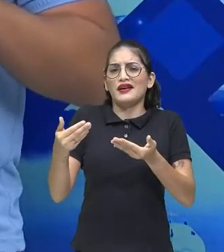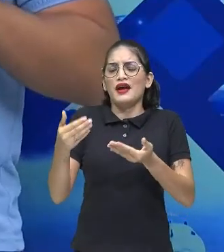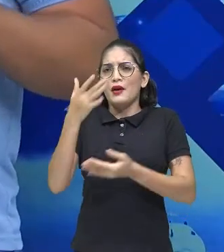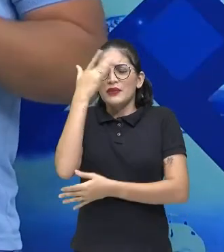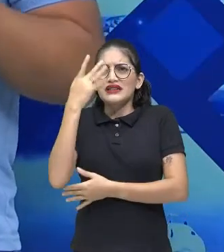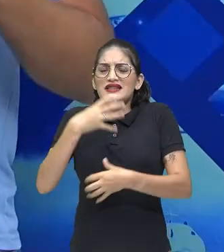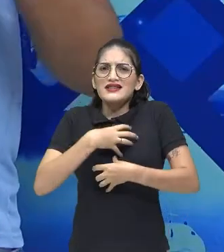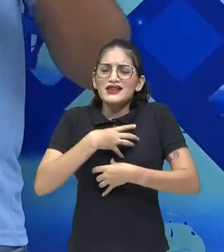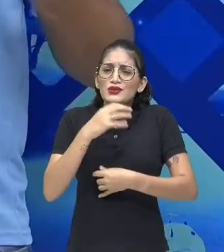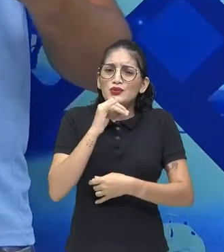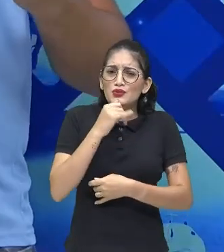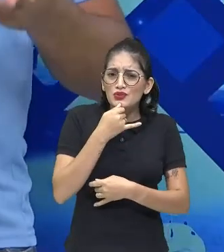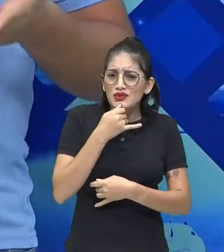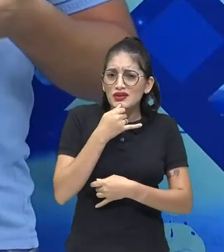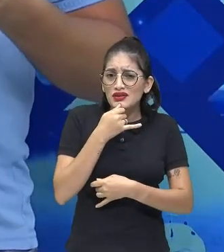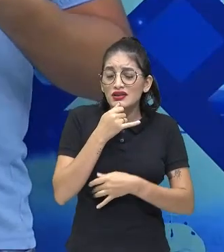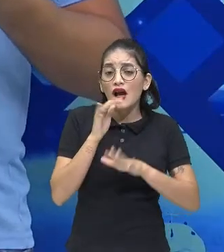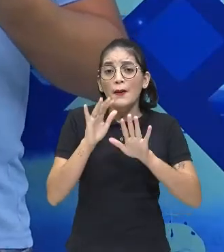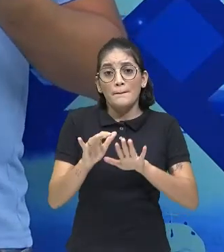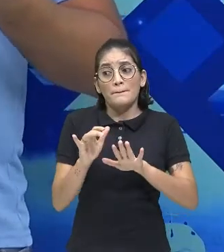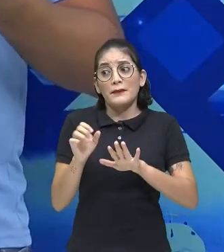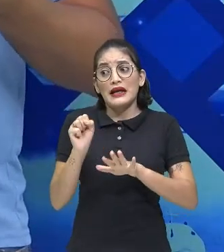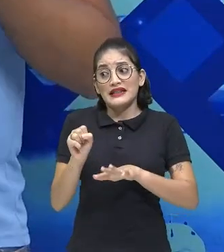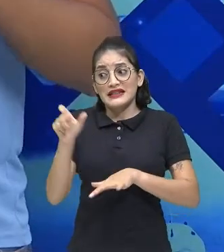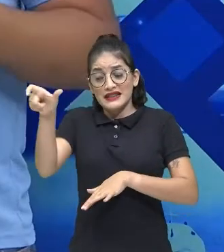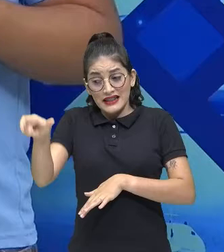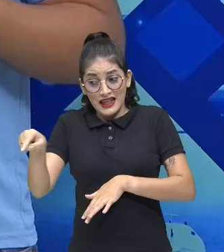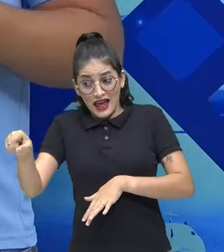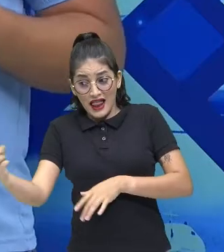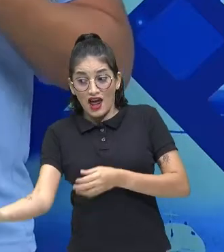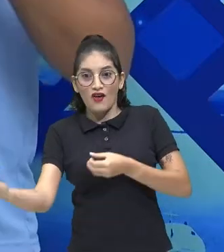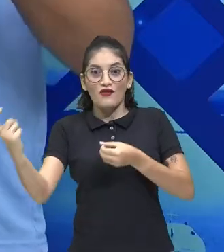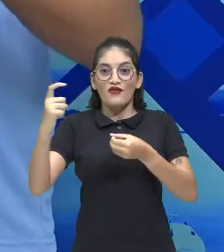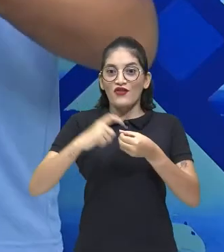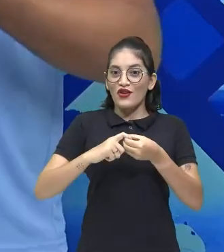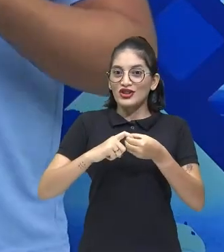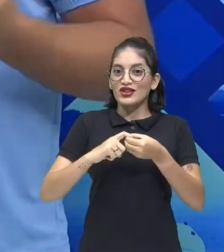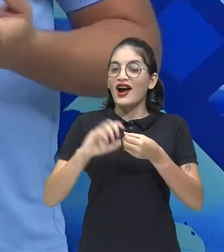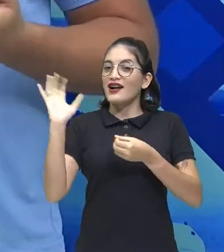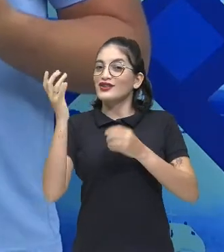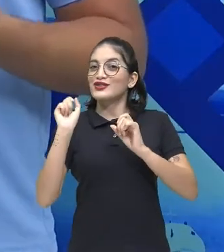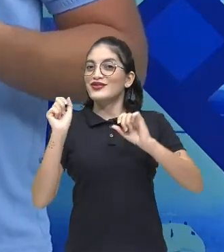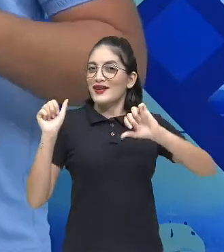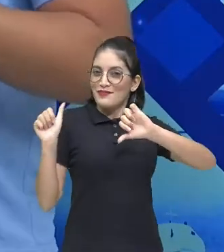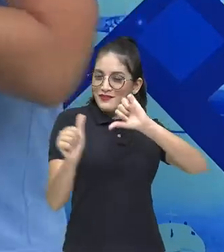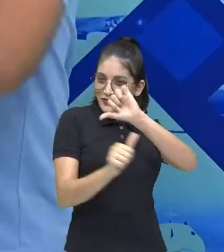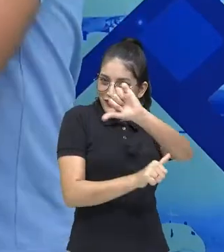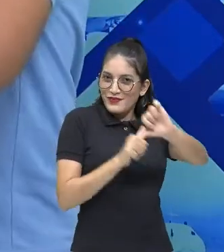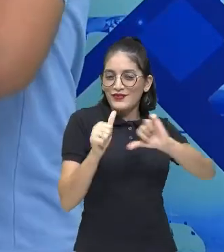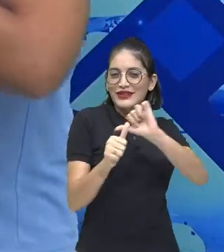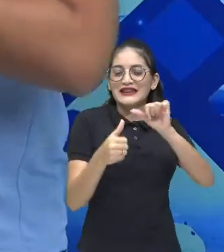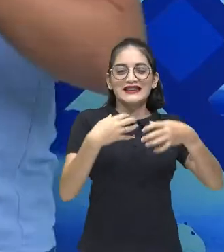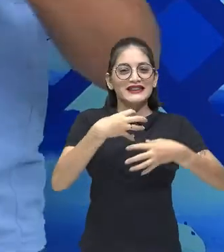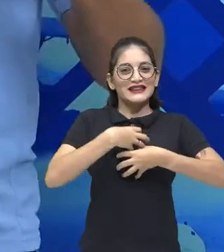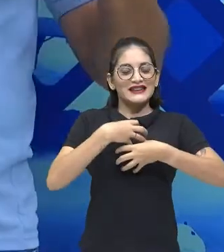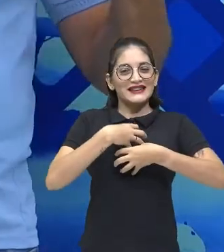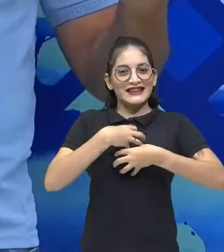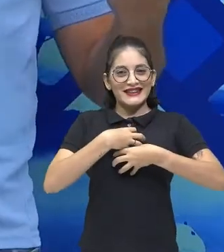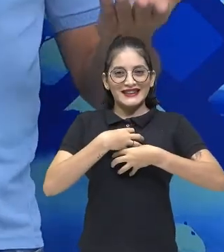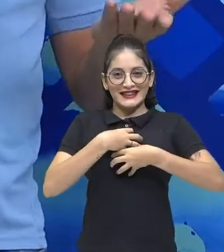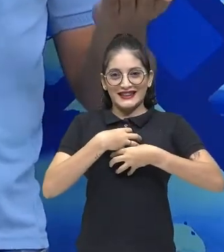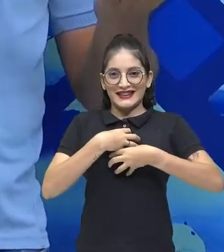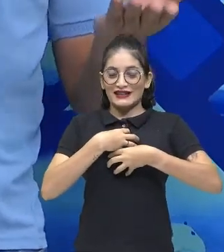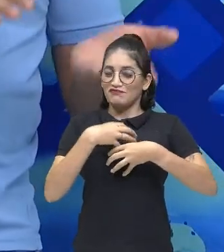triste. Com a condição da outra pessoa voltar, o que vai acontecer? Uma mudança nesse emocional. Vai sair